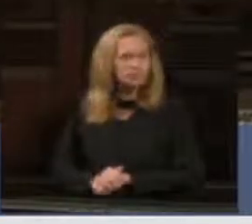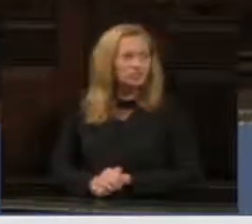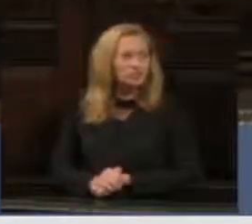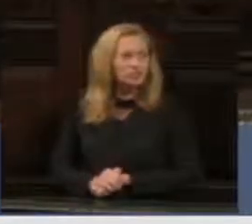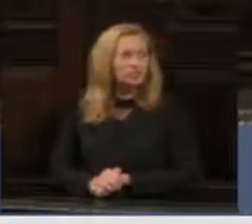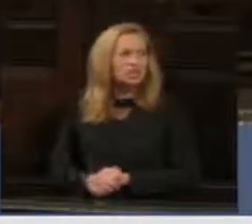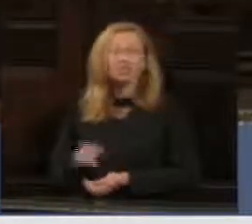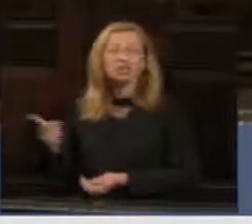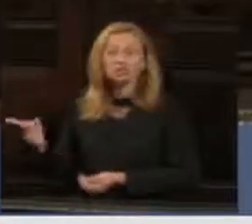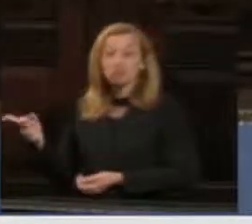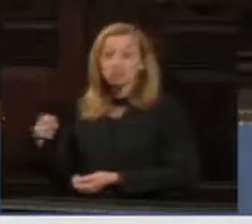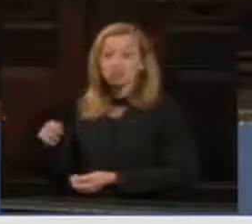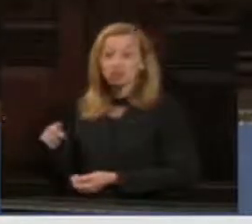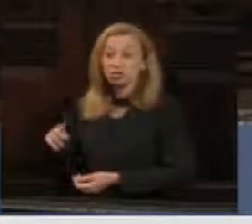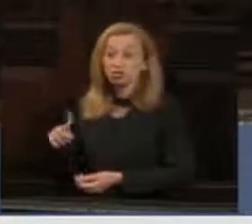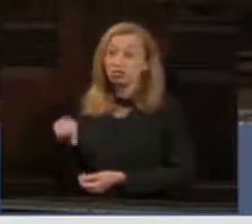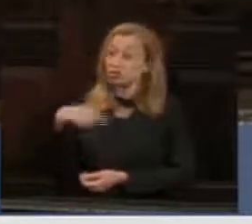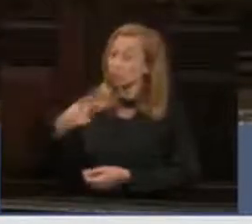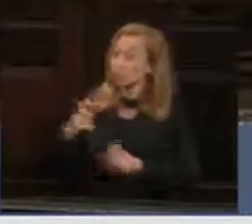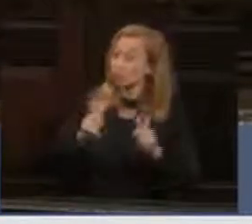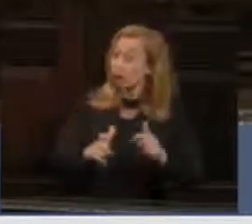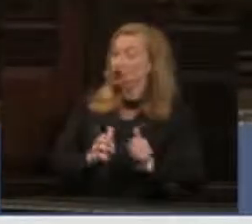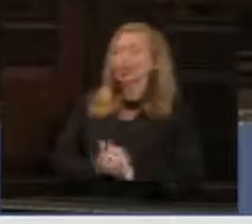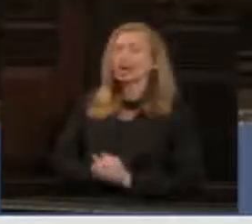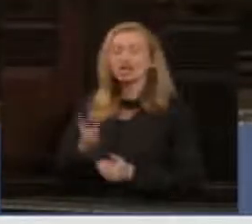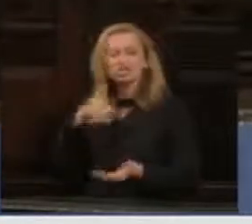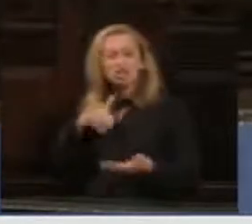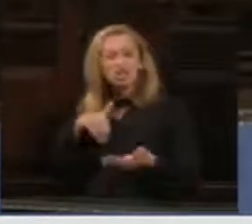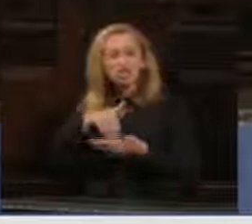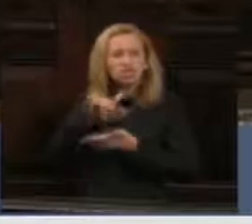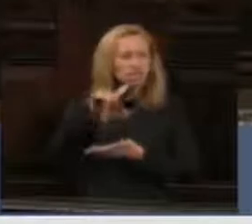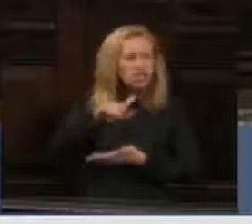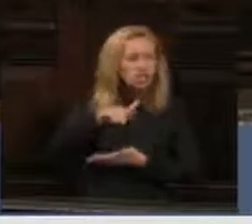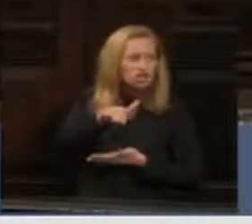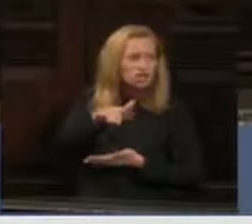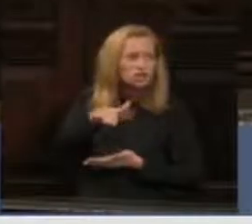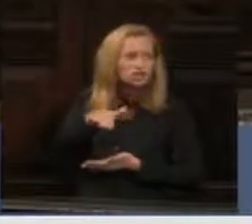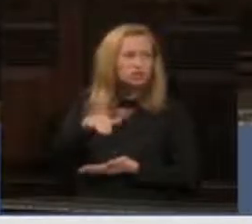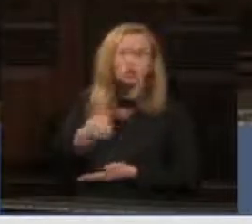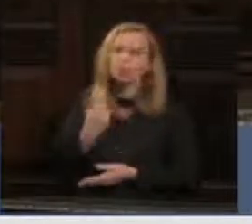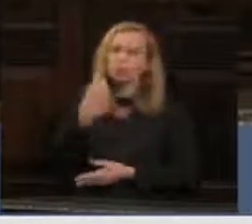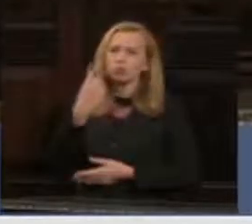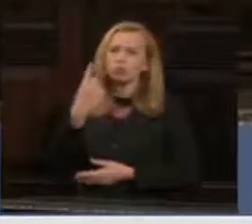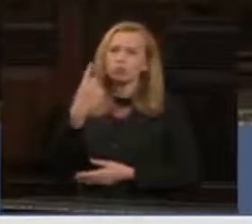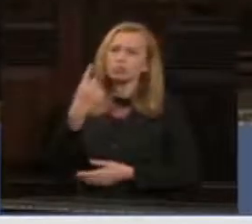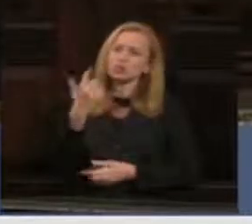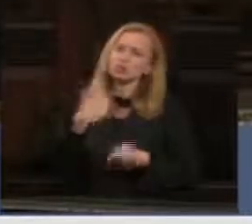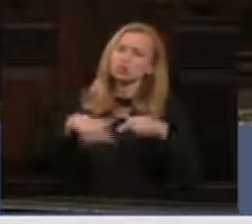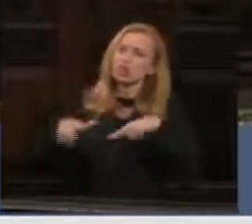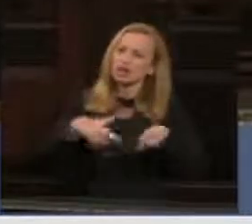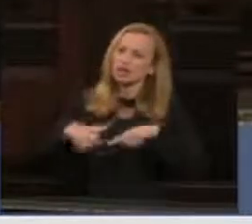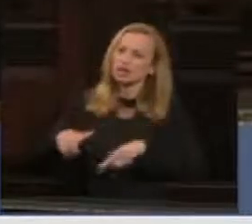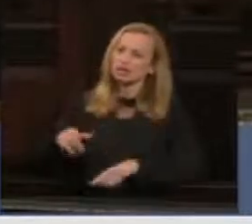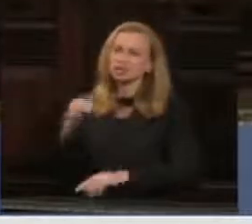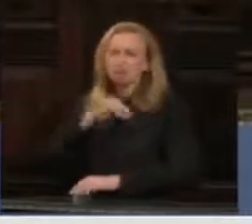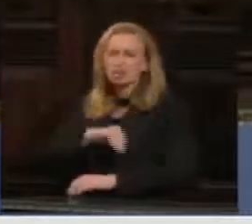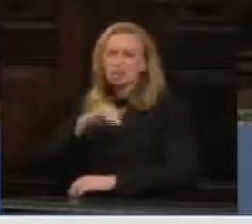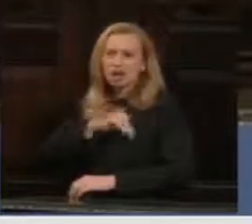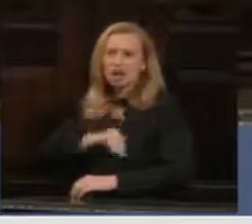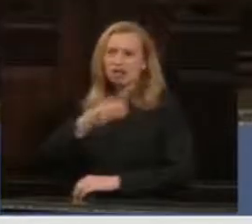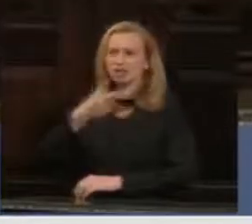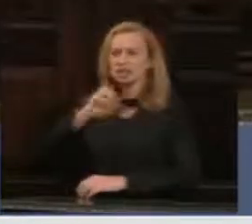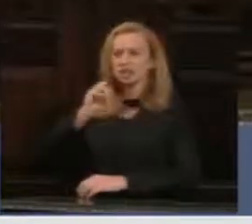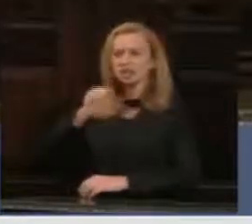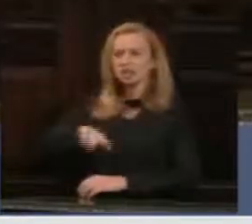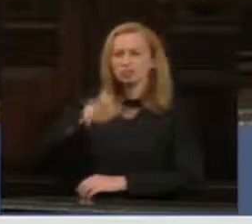de fora. Ele demitindo um servidor que ganha 30 mil reais bruto no